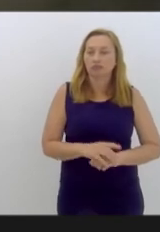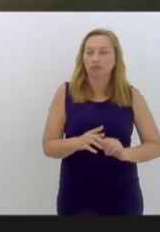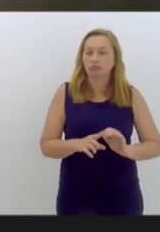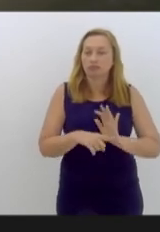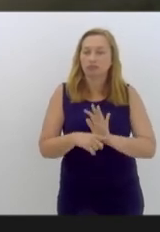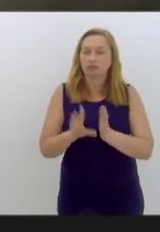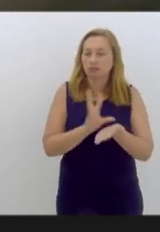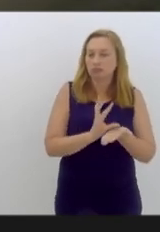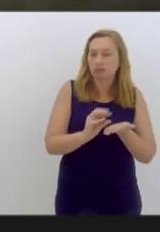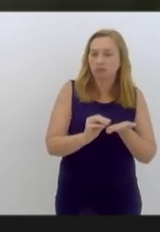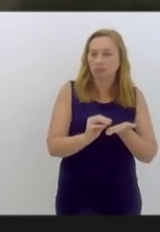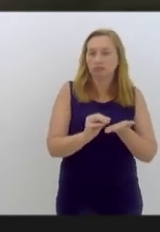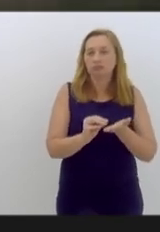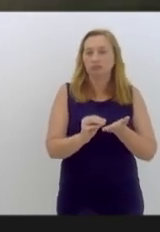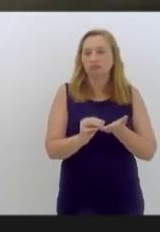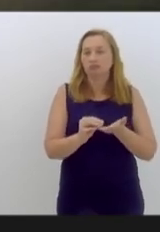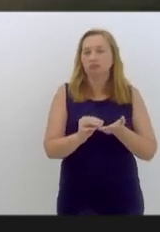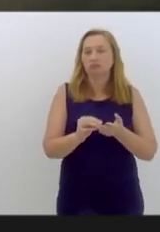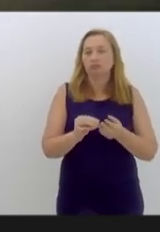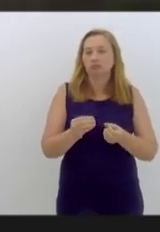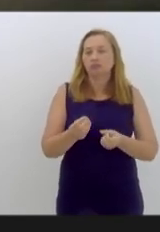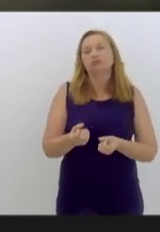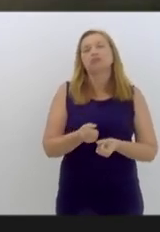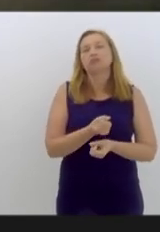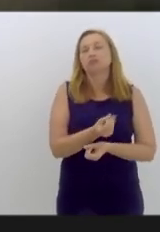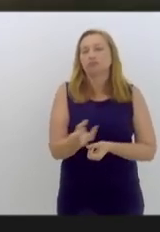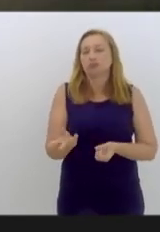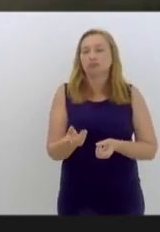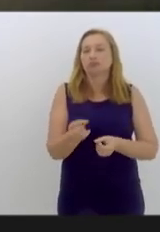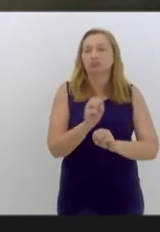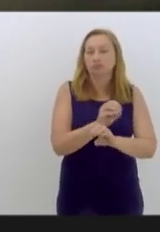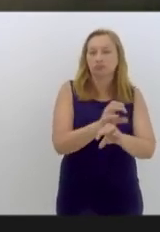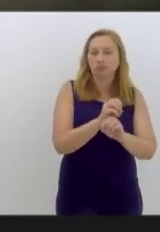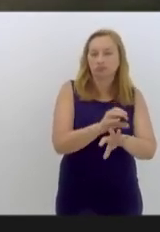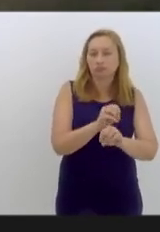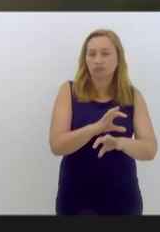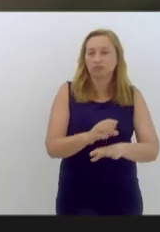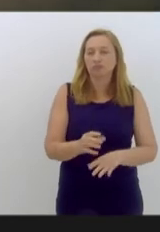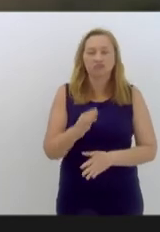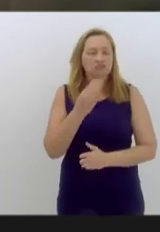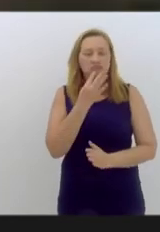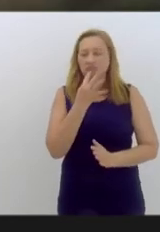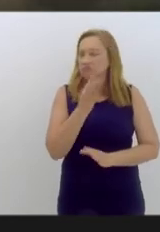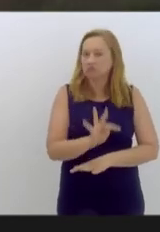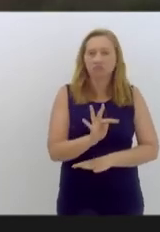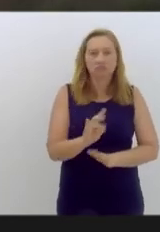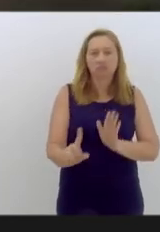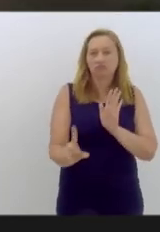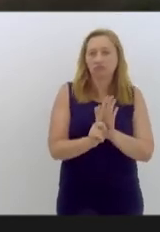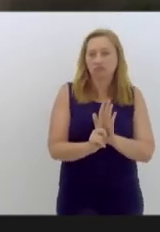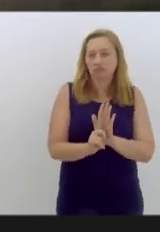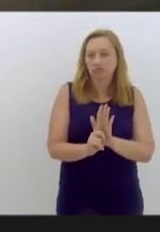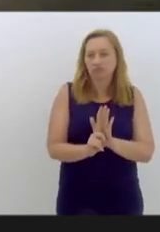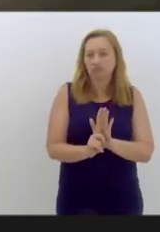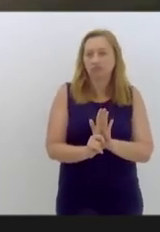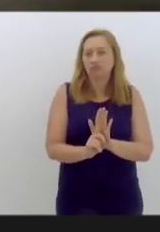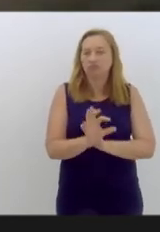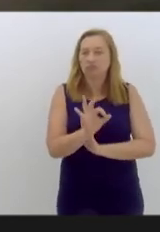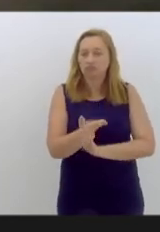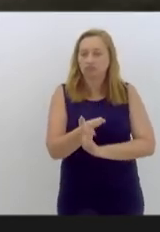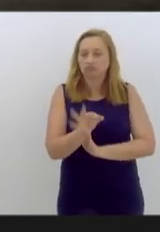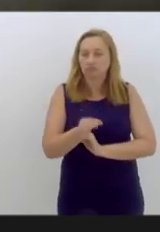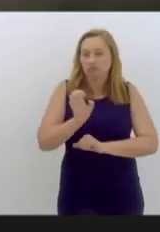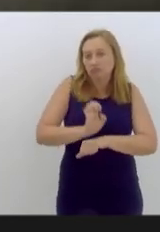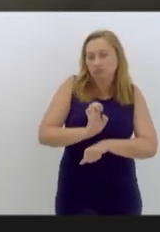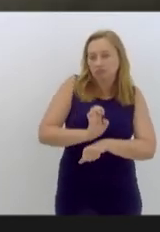as demandas da educação. Às vezes, não sei se às vezes um pouco de desconhecimento da lei, né? Porque na lógica do Estado, que